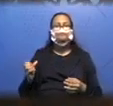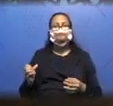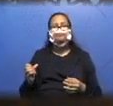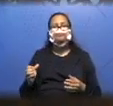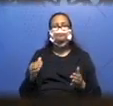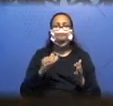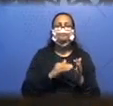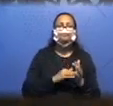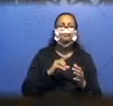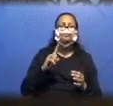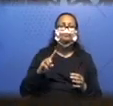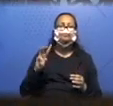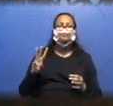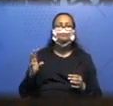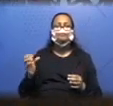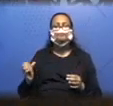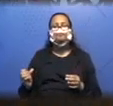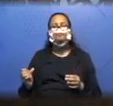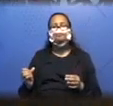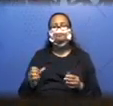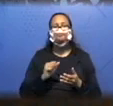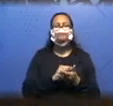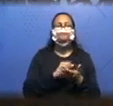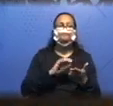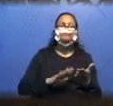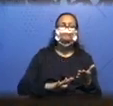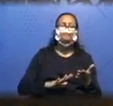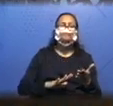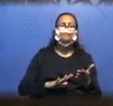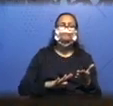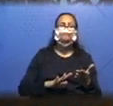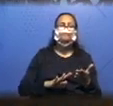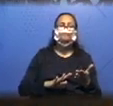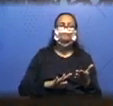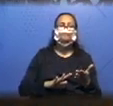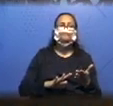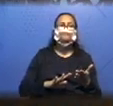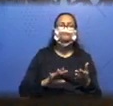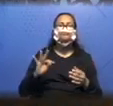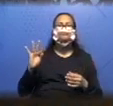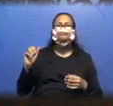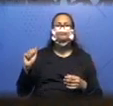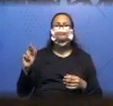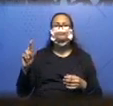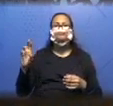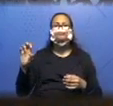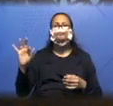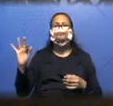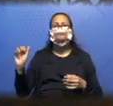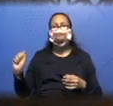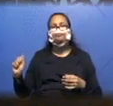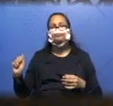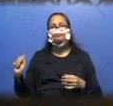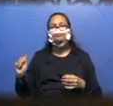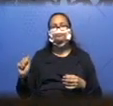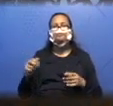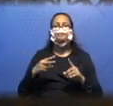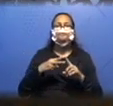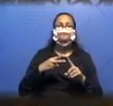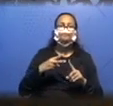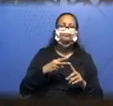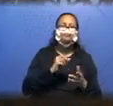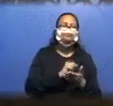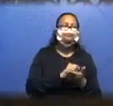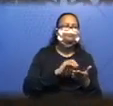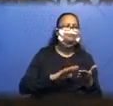da página 126 até a 136, atividades e a tarefinha, 2